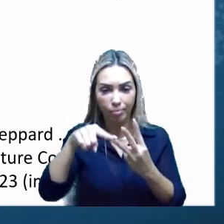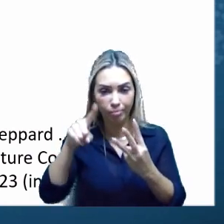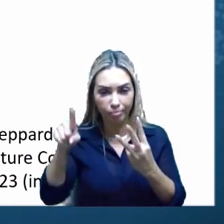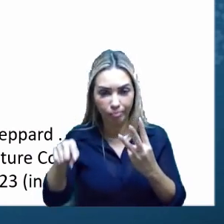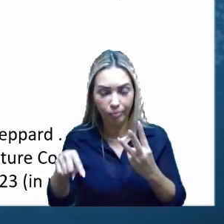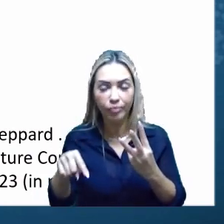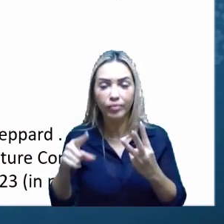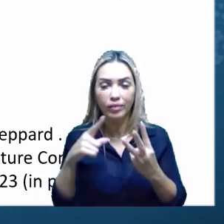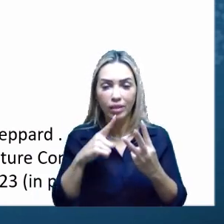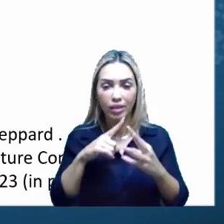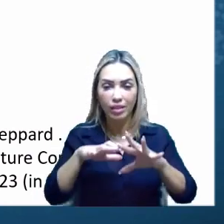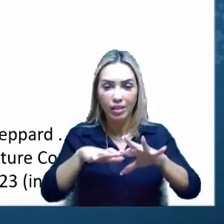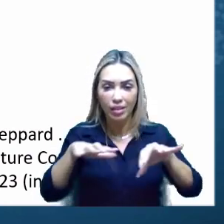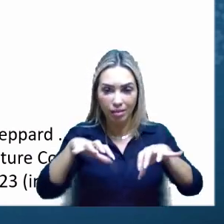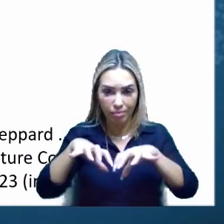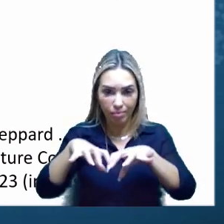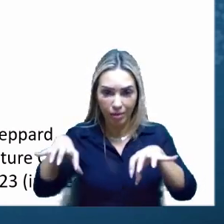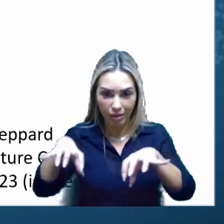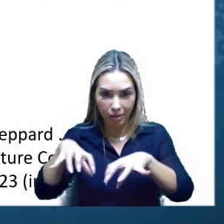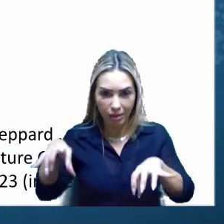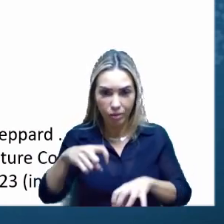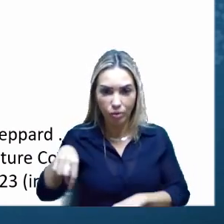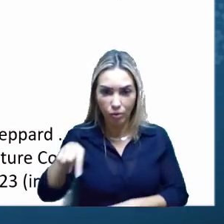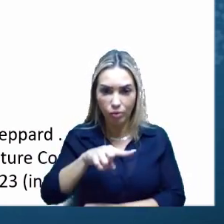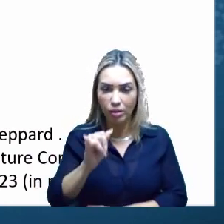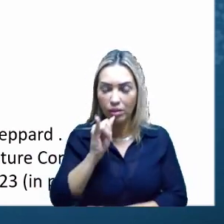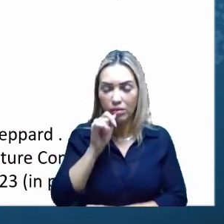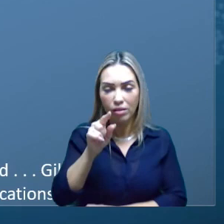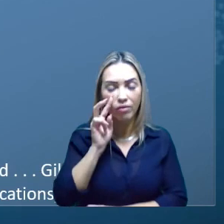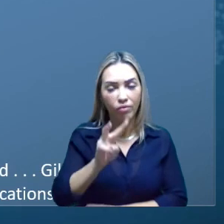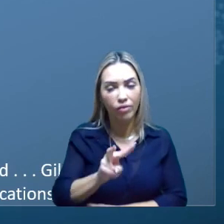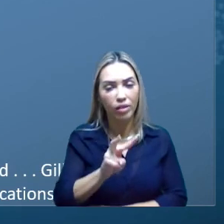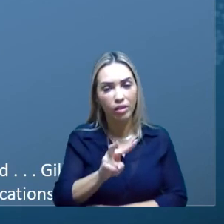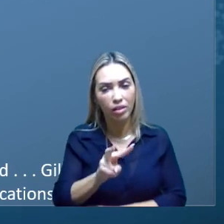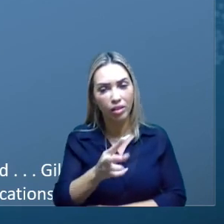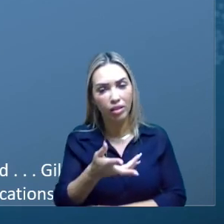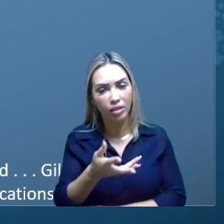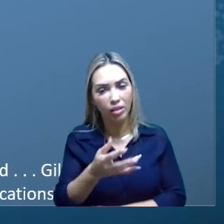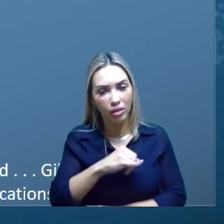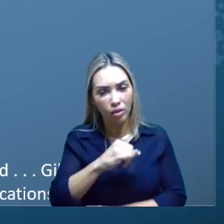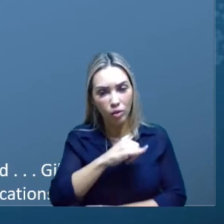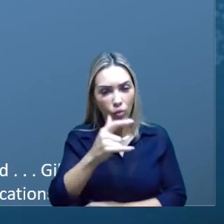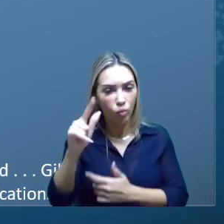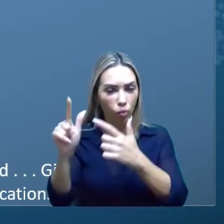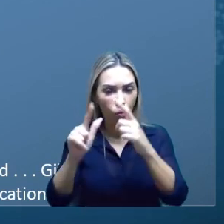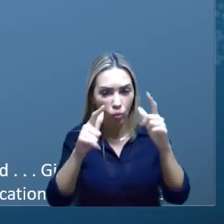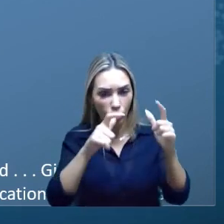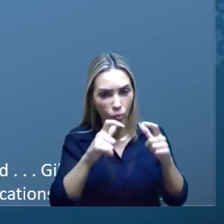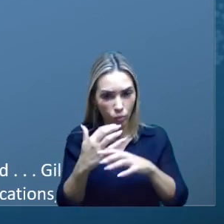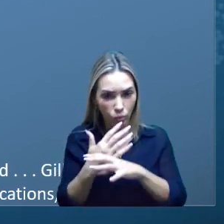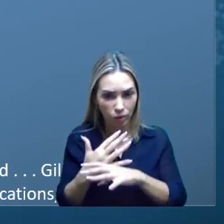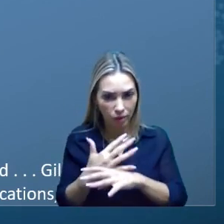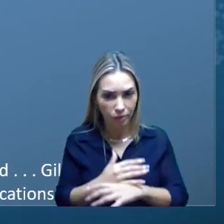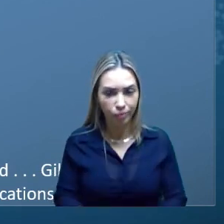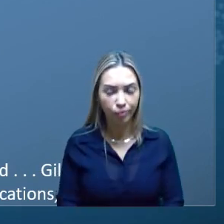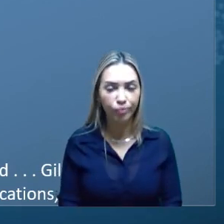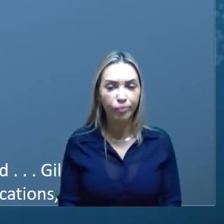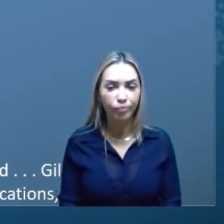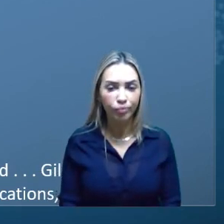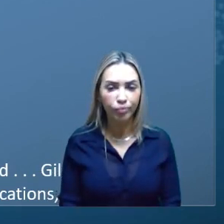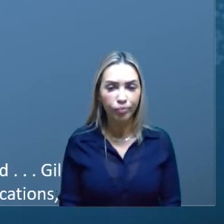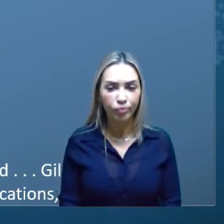nossos testes, e você pode ver isso no Rio, Mumbai, ou em outras cidades.